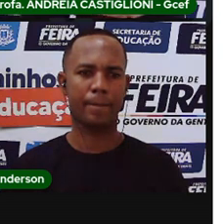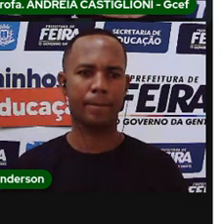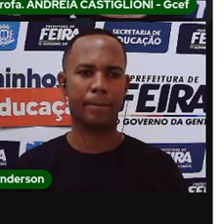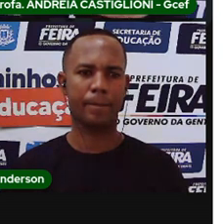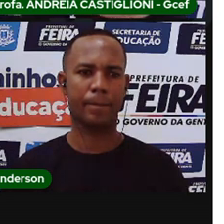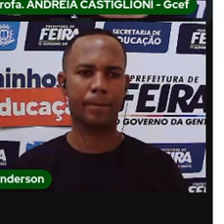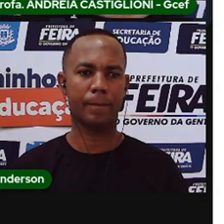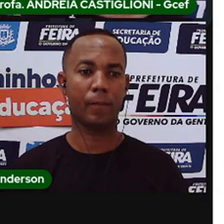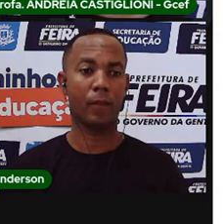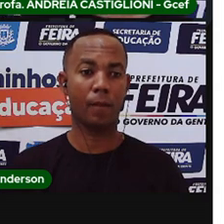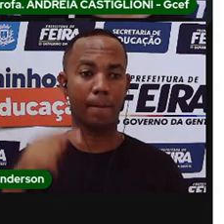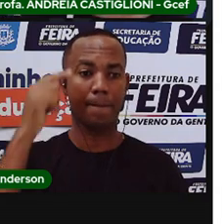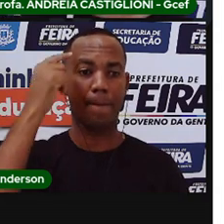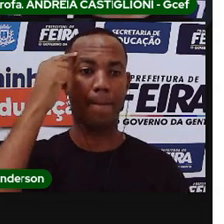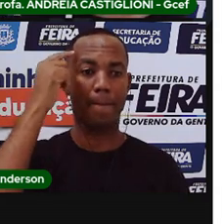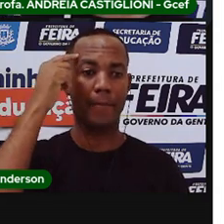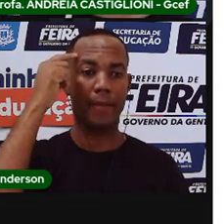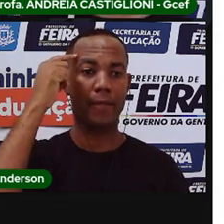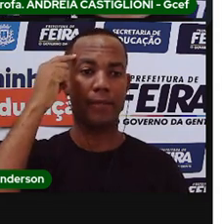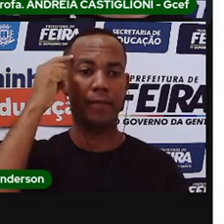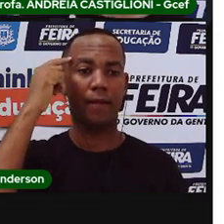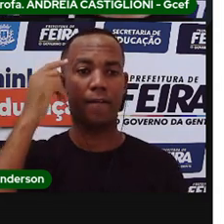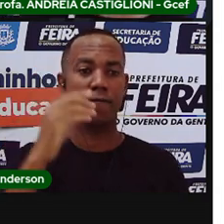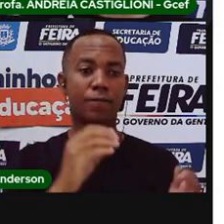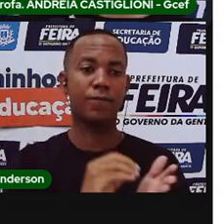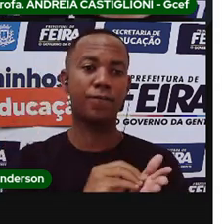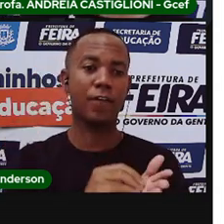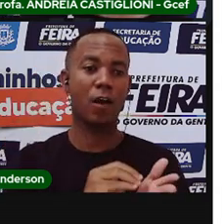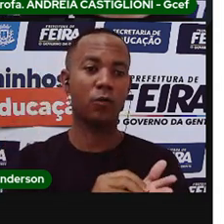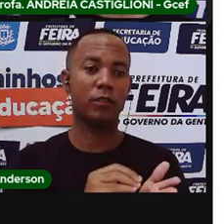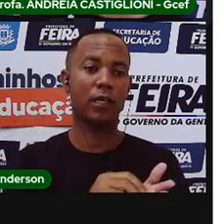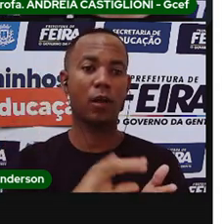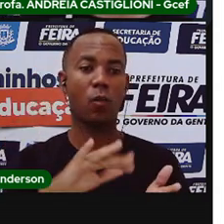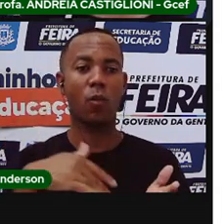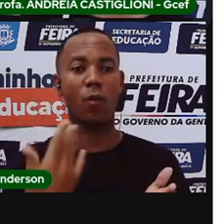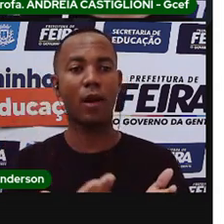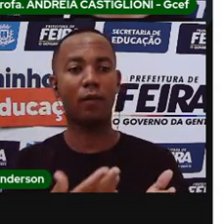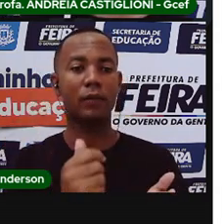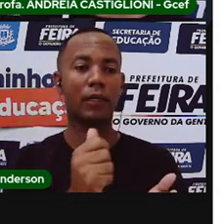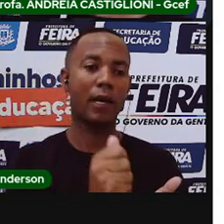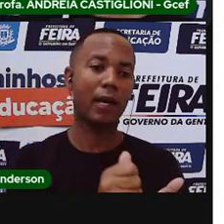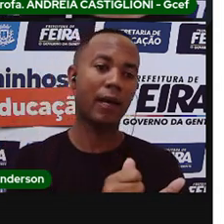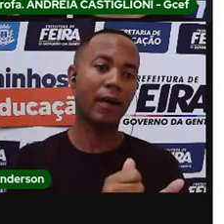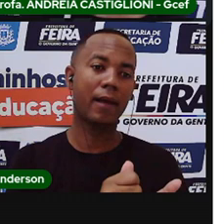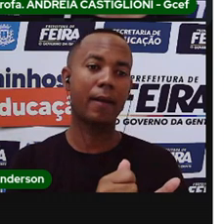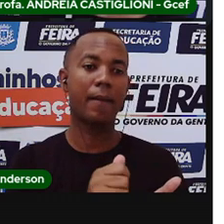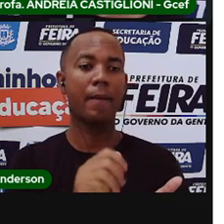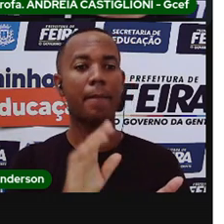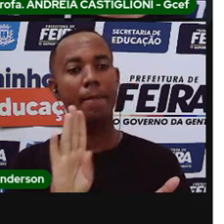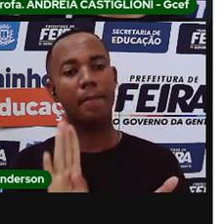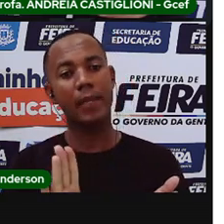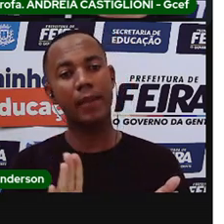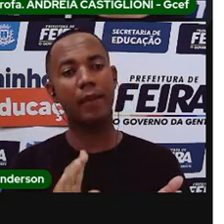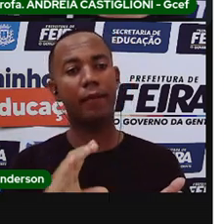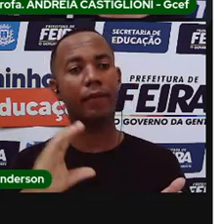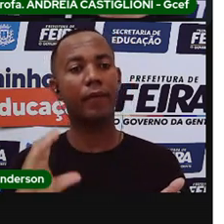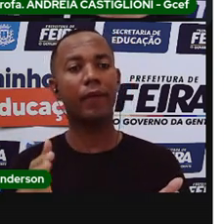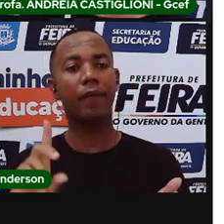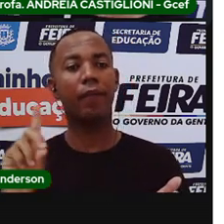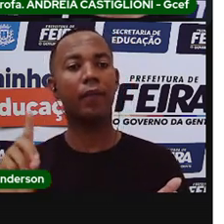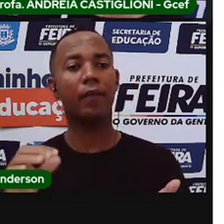Então, vão pensando em que letras vocês acham que vai estar participando